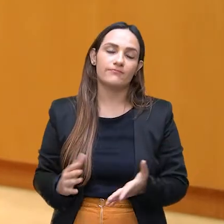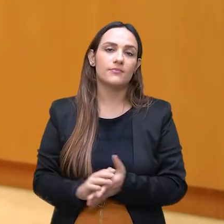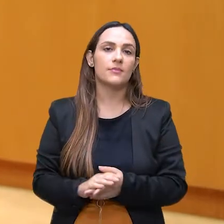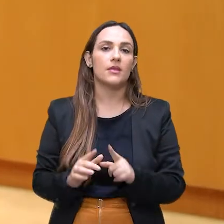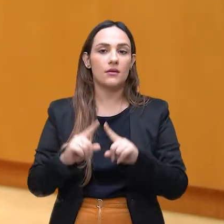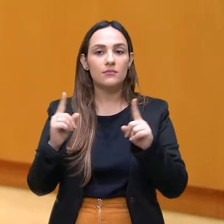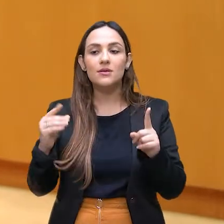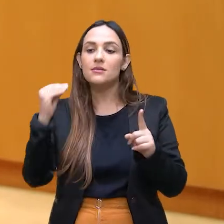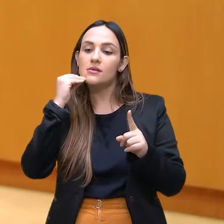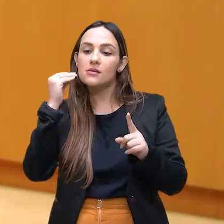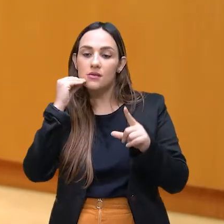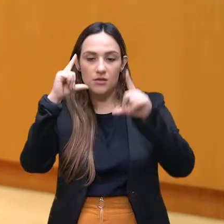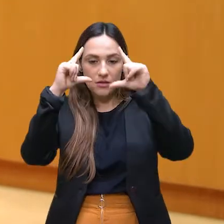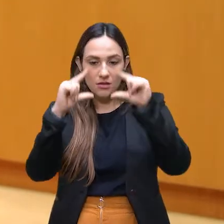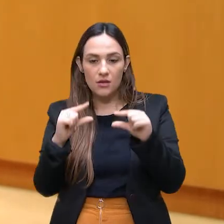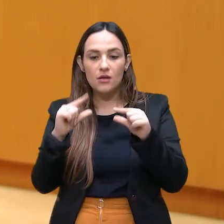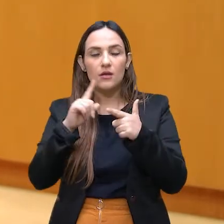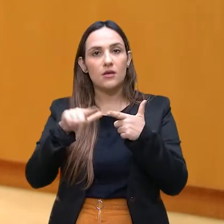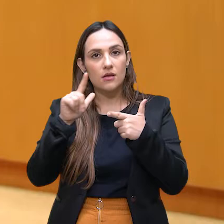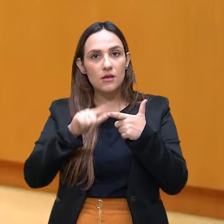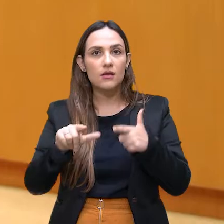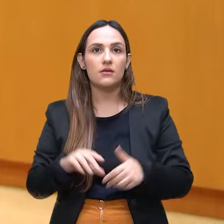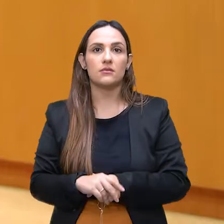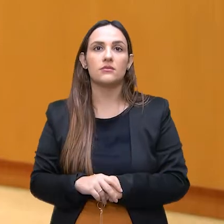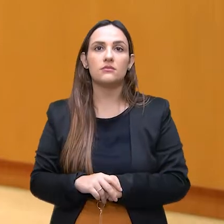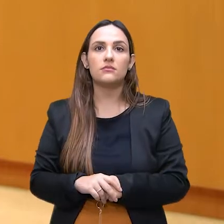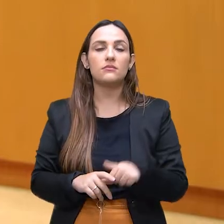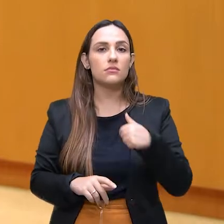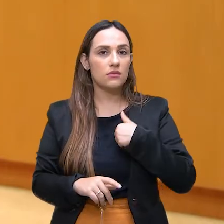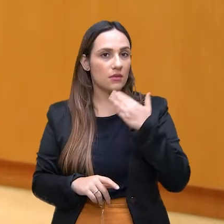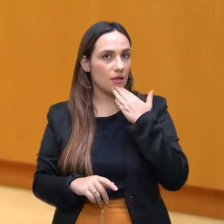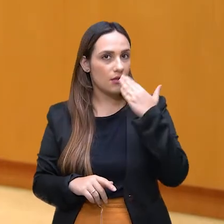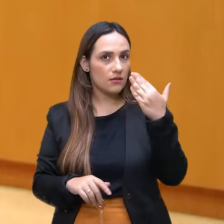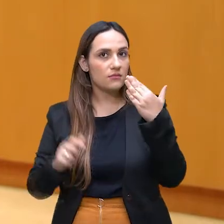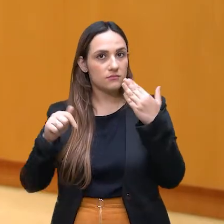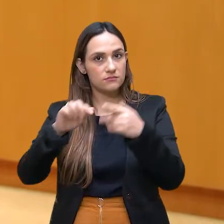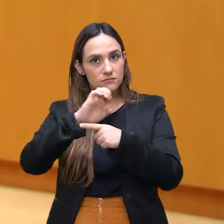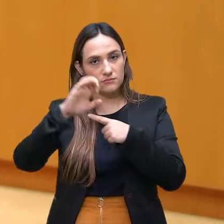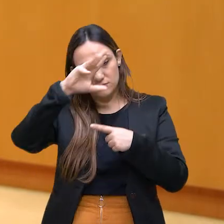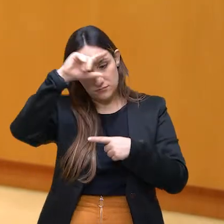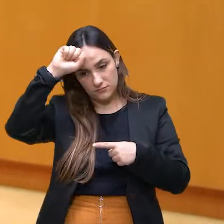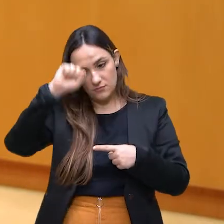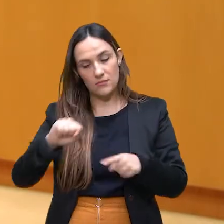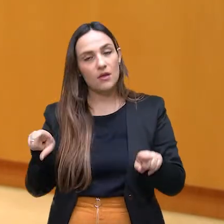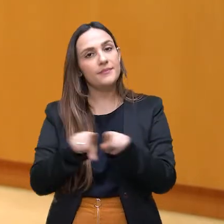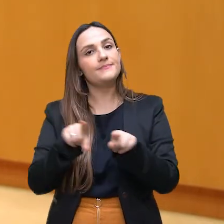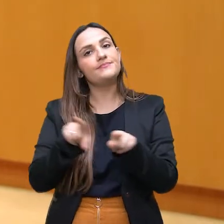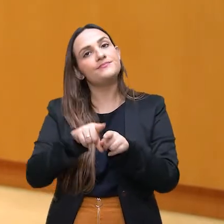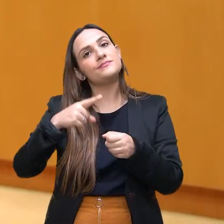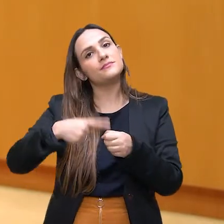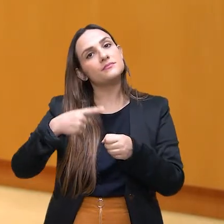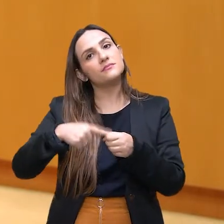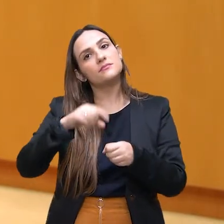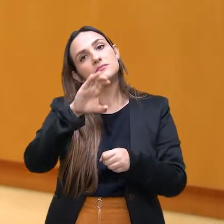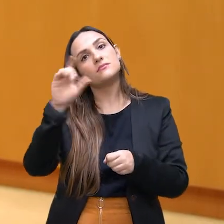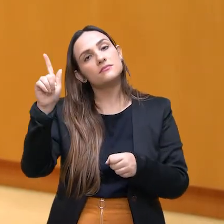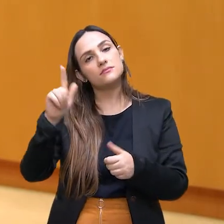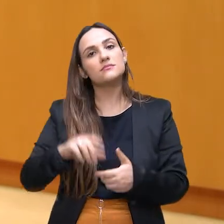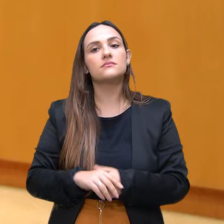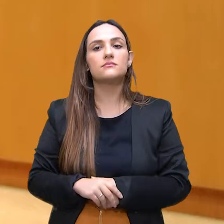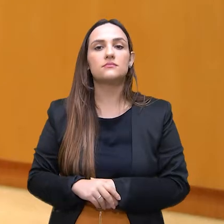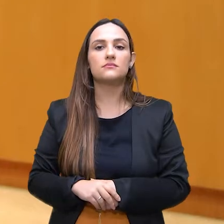Mas para tentar aplacar essa situação, eu pedi ao Estado de Mato Grosso do Sul e ao município de Campo Grande